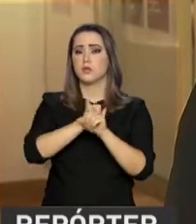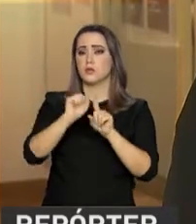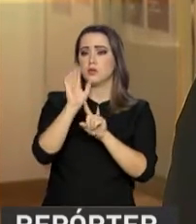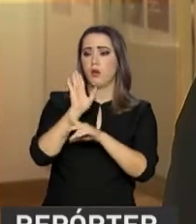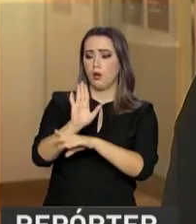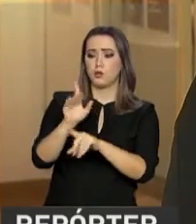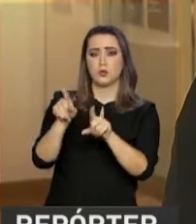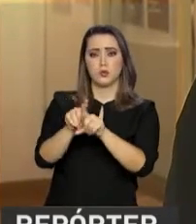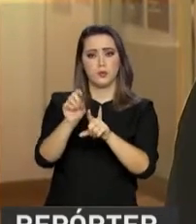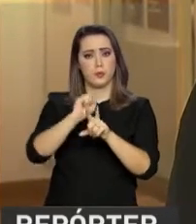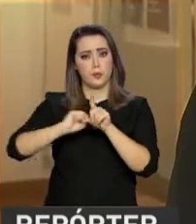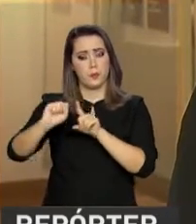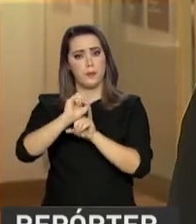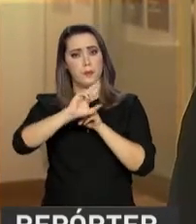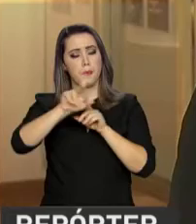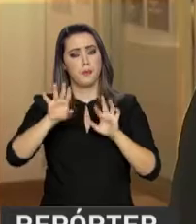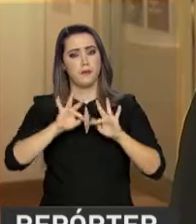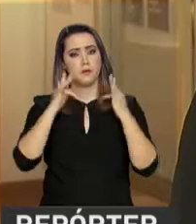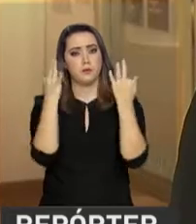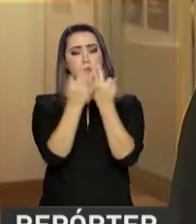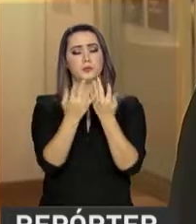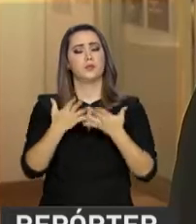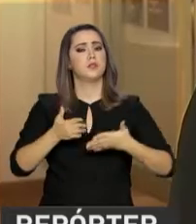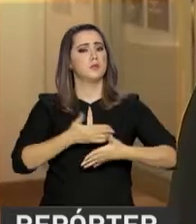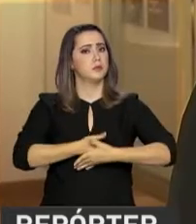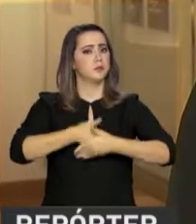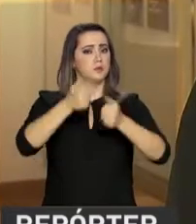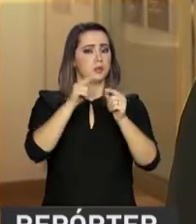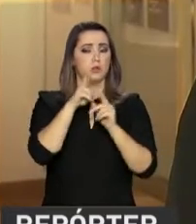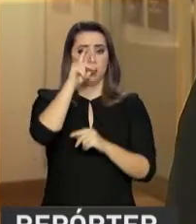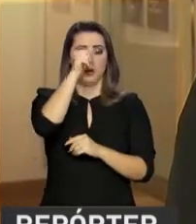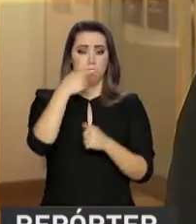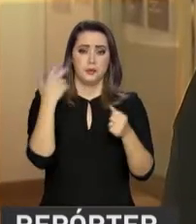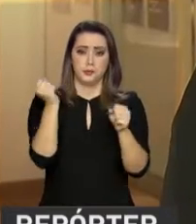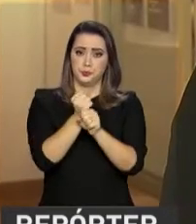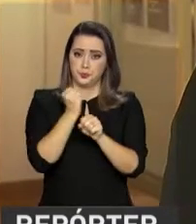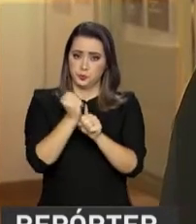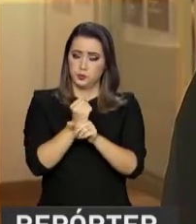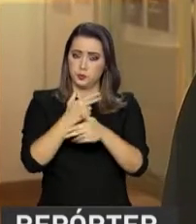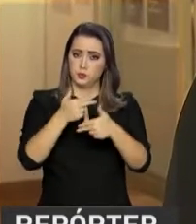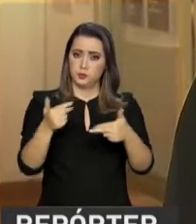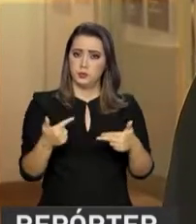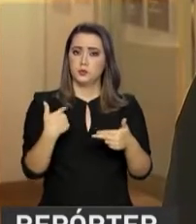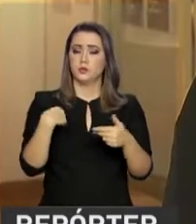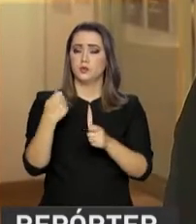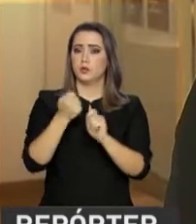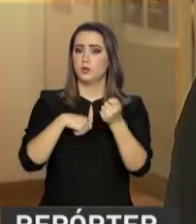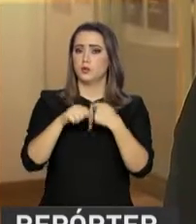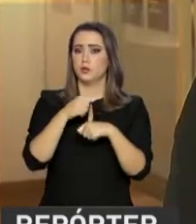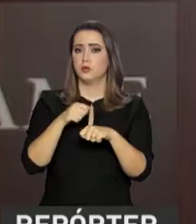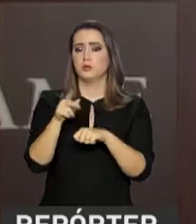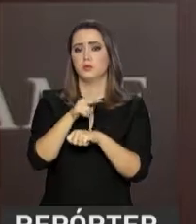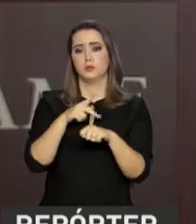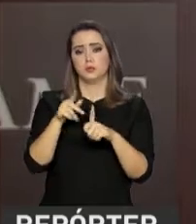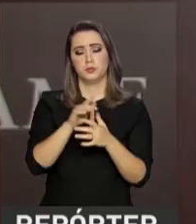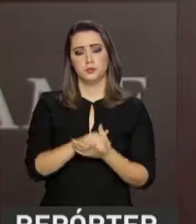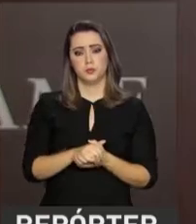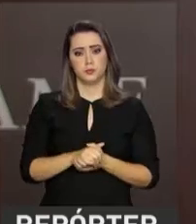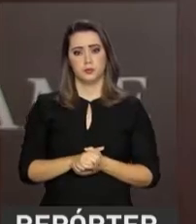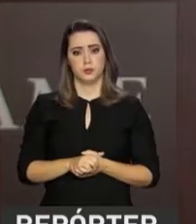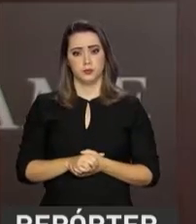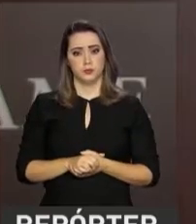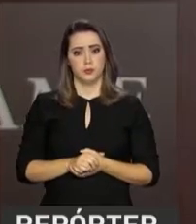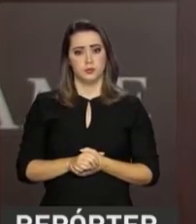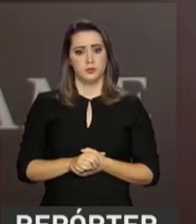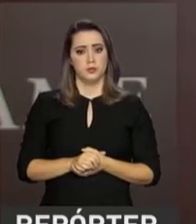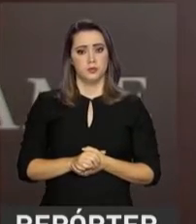que beneficiarão milhões de famílias e vão fortalecer as infraestruturas econômica e urbana do país. É fundamental para